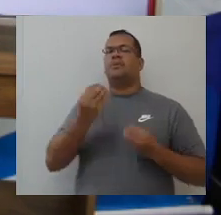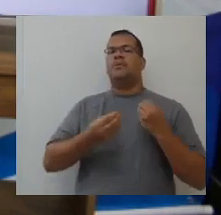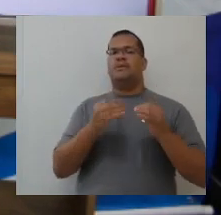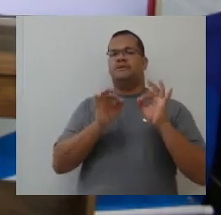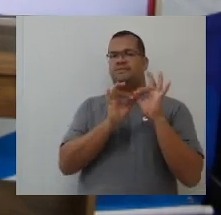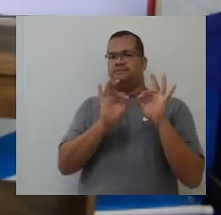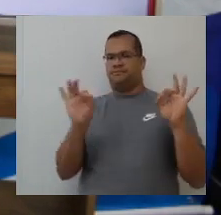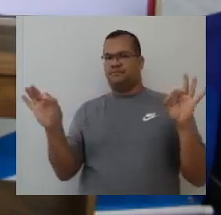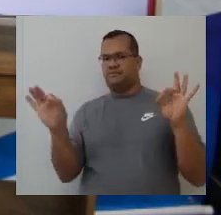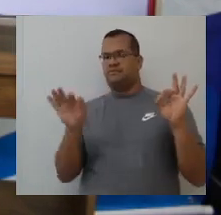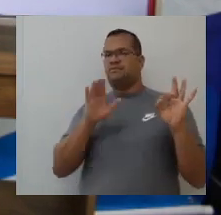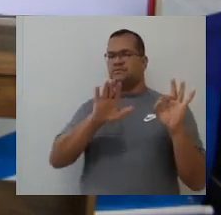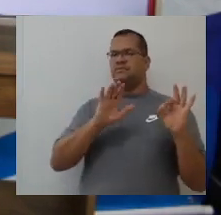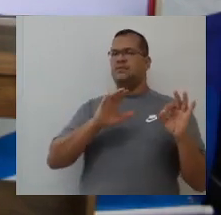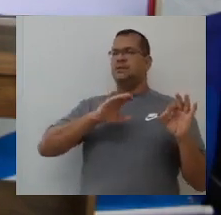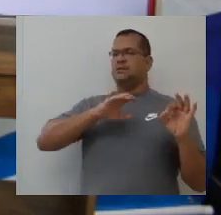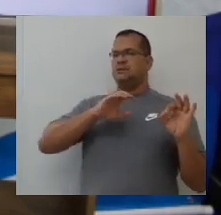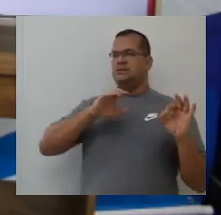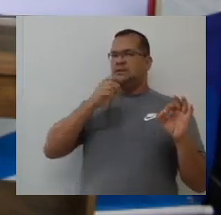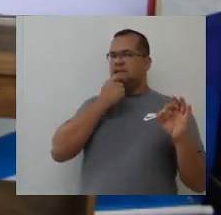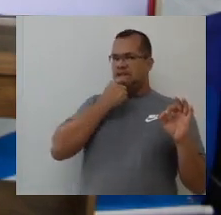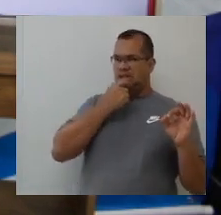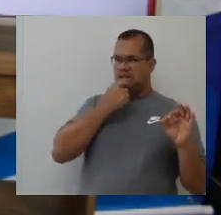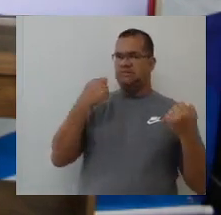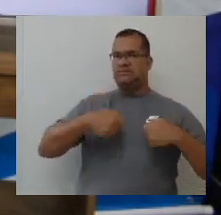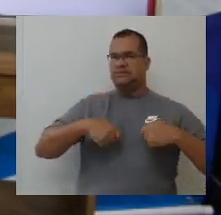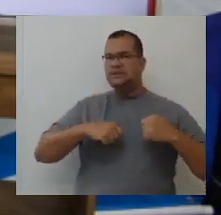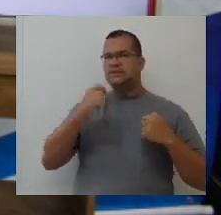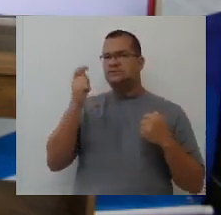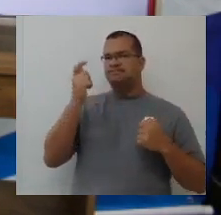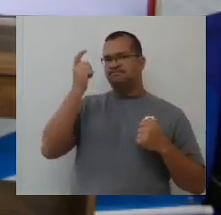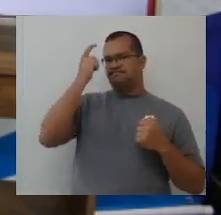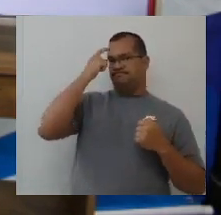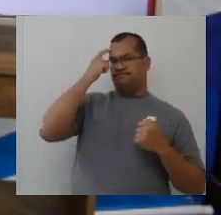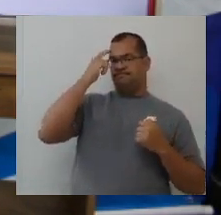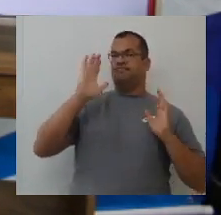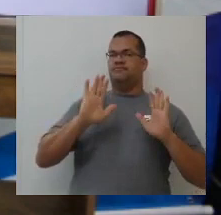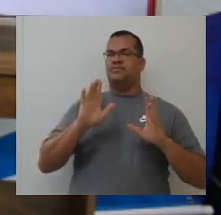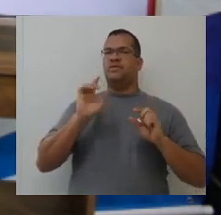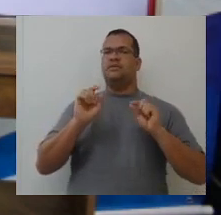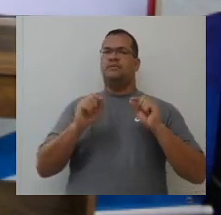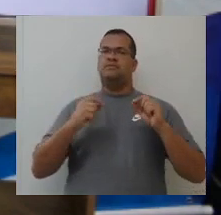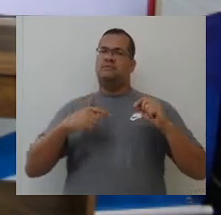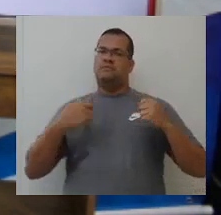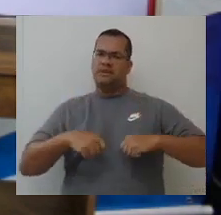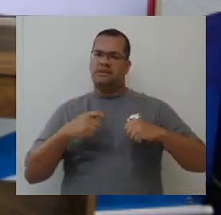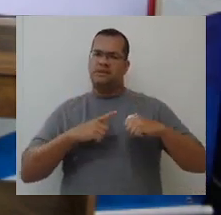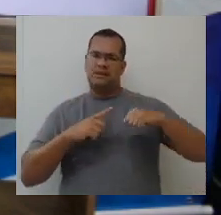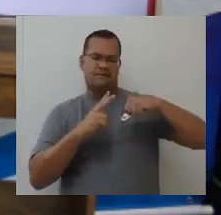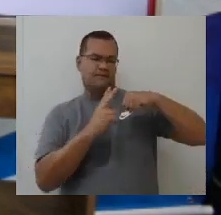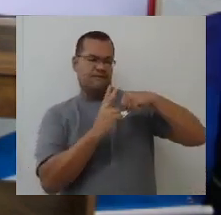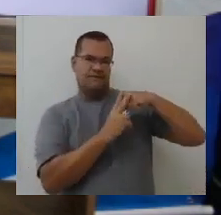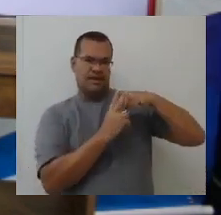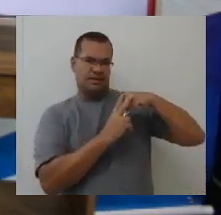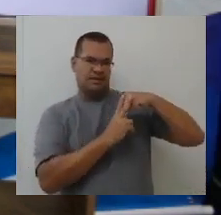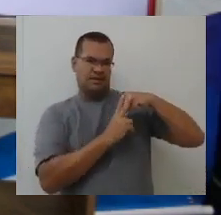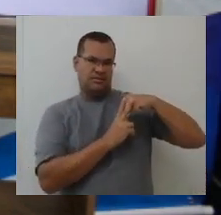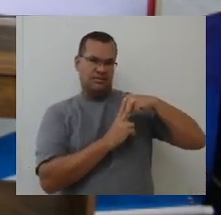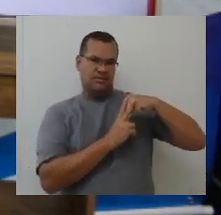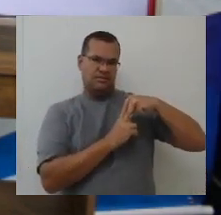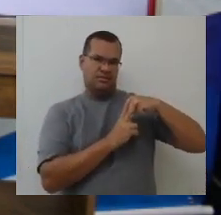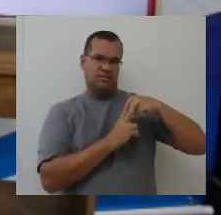formar as question tags em inglês, eu preciso ter em mente que eu tenho verbos comuns e eu tenho